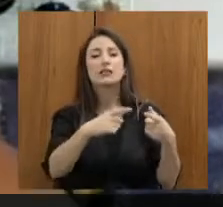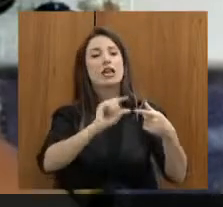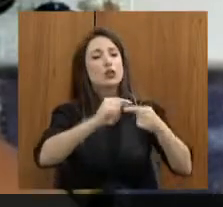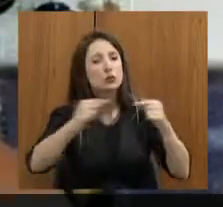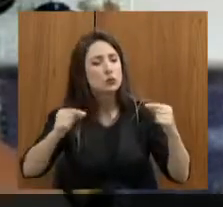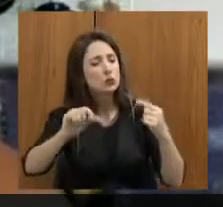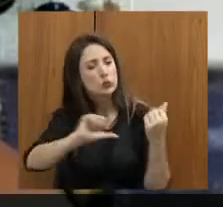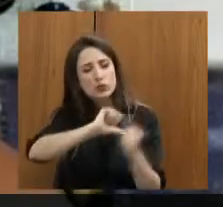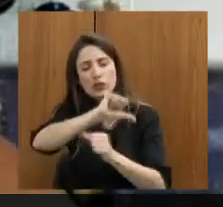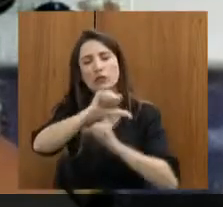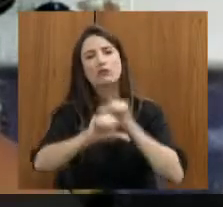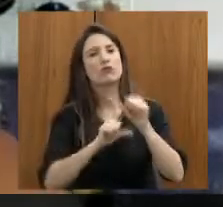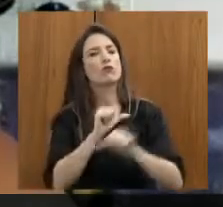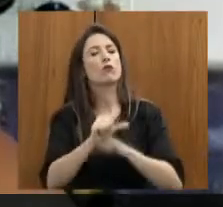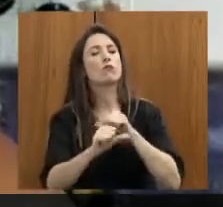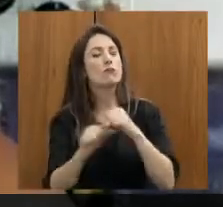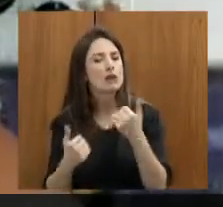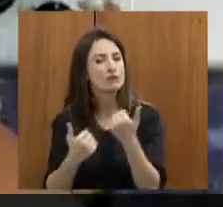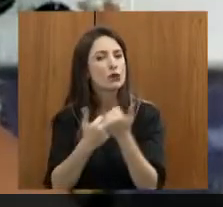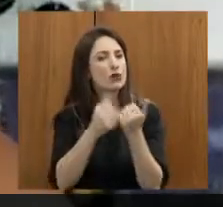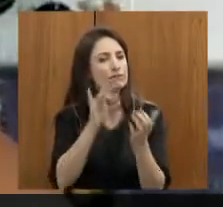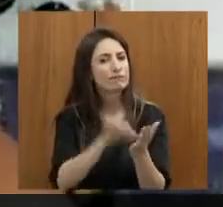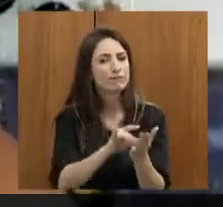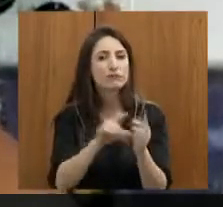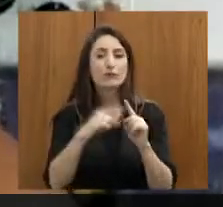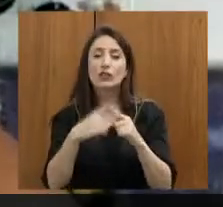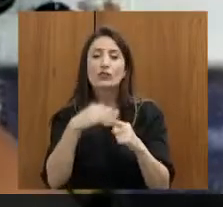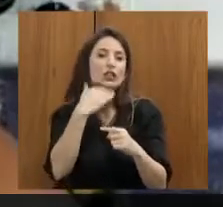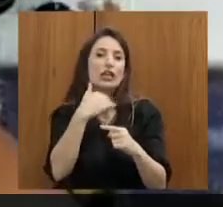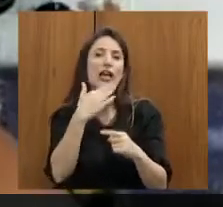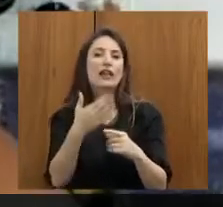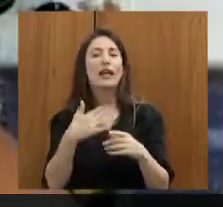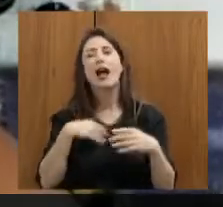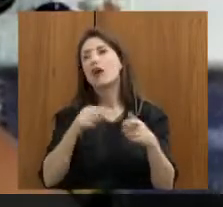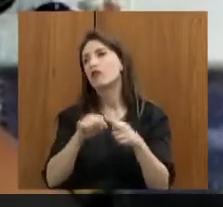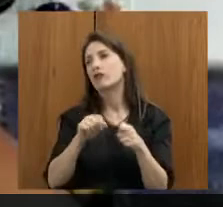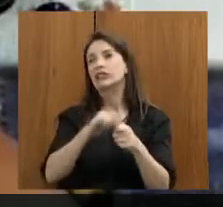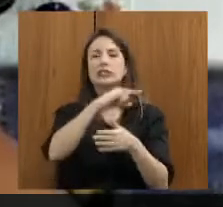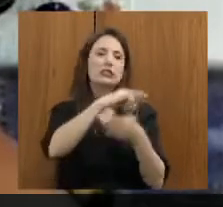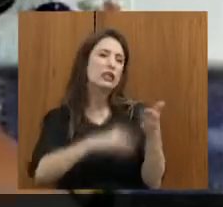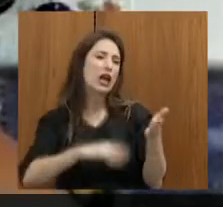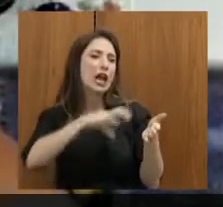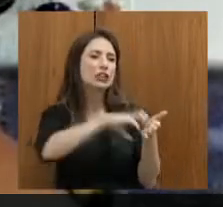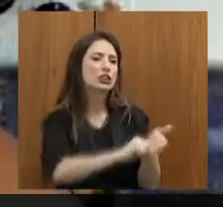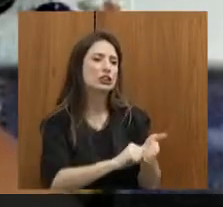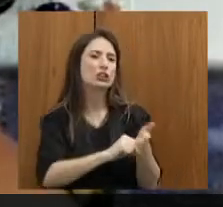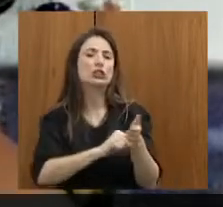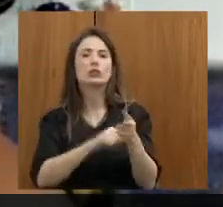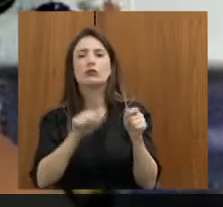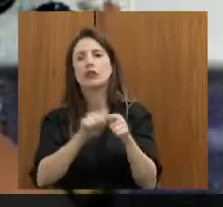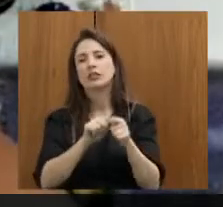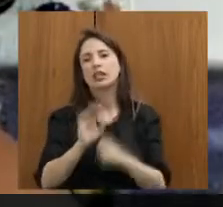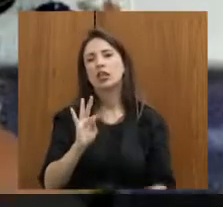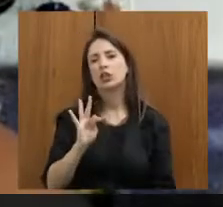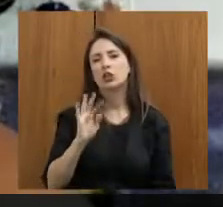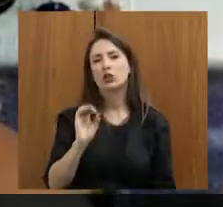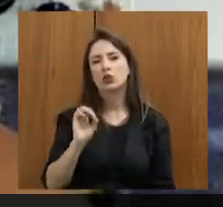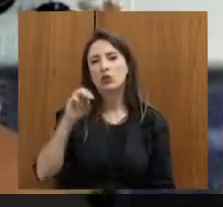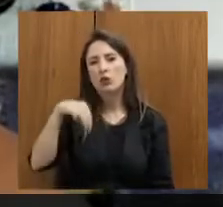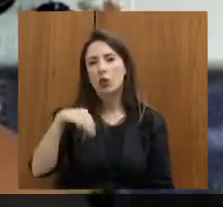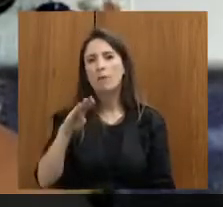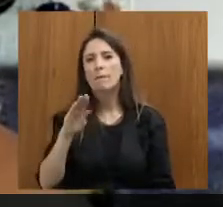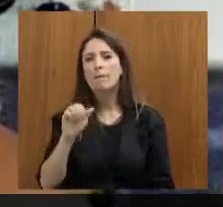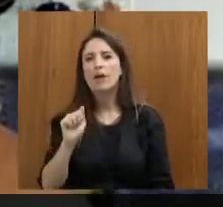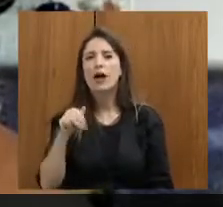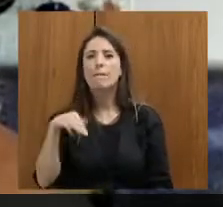estruturas institucionais não Bastava dizer ia fazer quatro registro no quarto tombamentos de terreno né O quê O